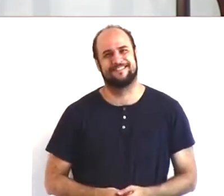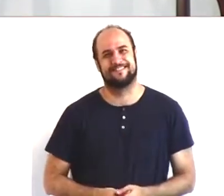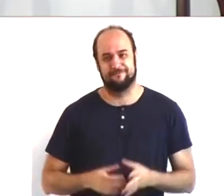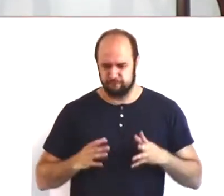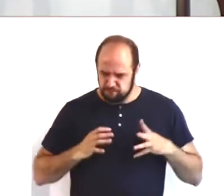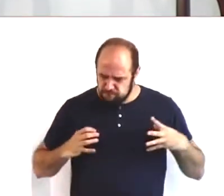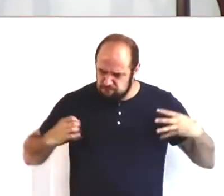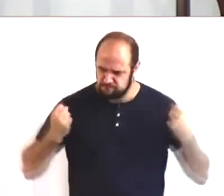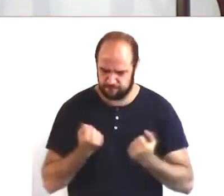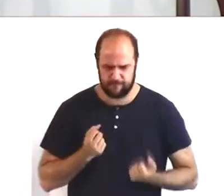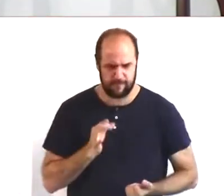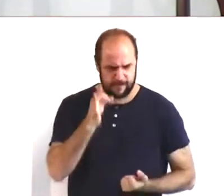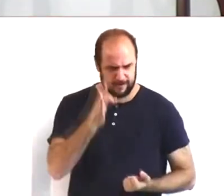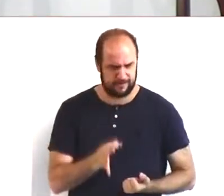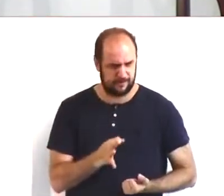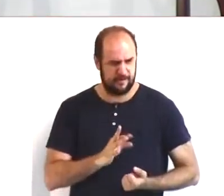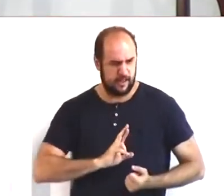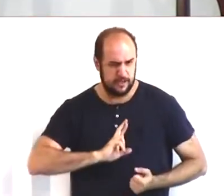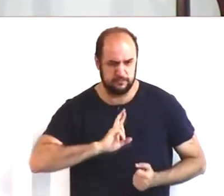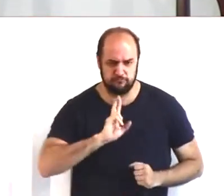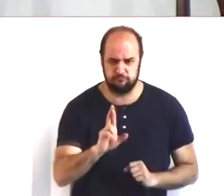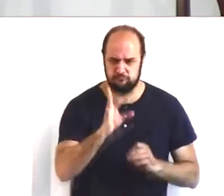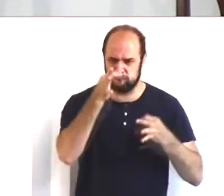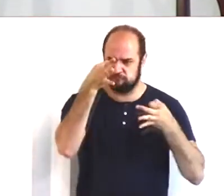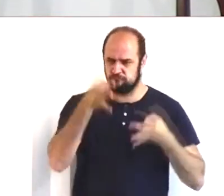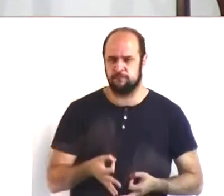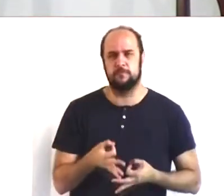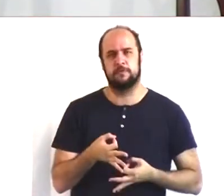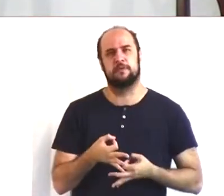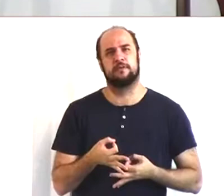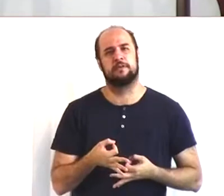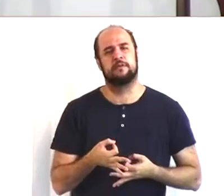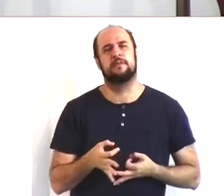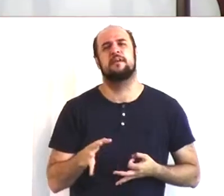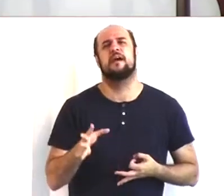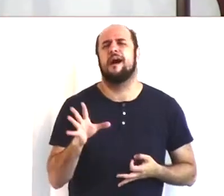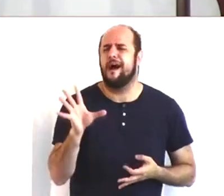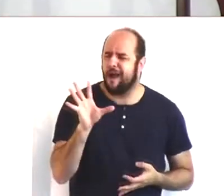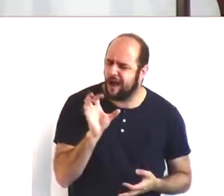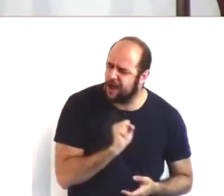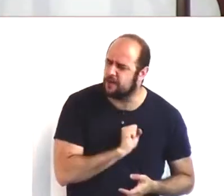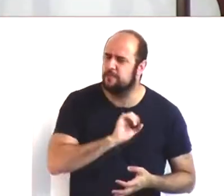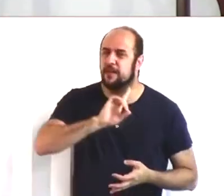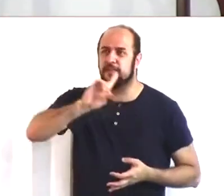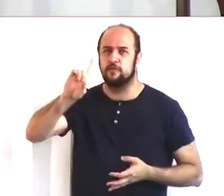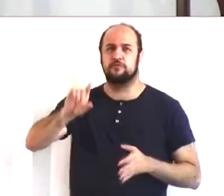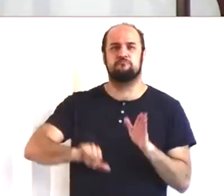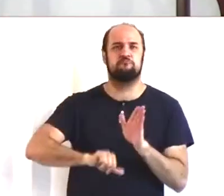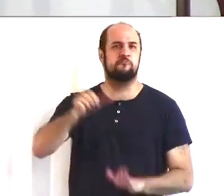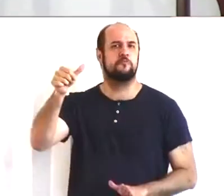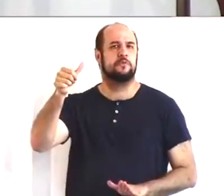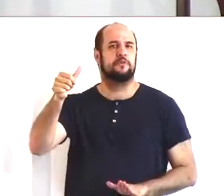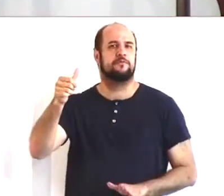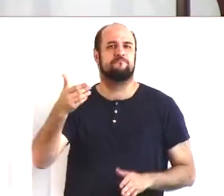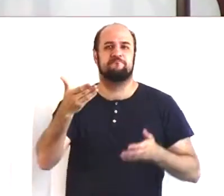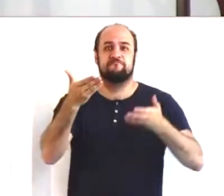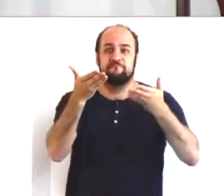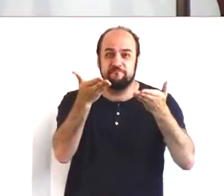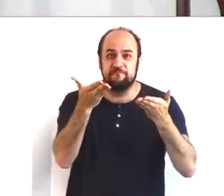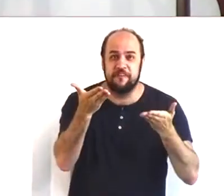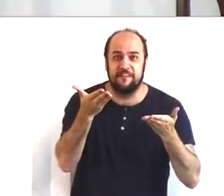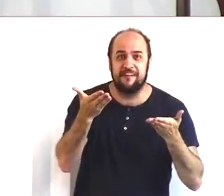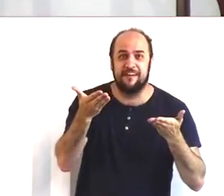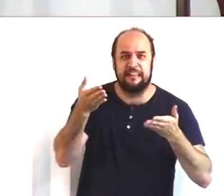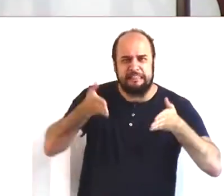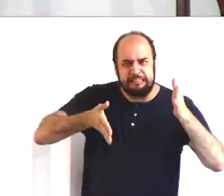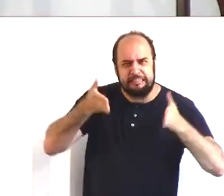reação adequada em meio às provações é amar a Deus. Meus queridos irmãos e irmãs, em tempos